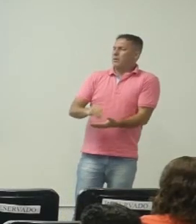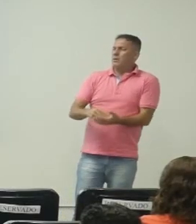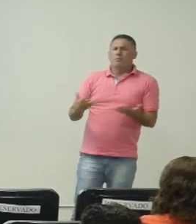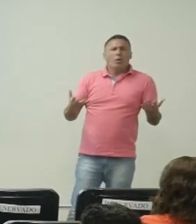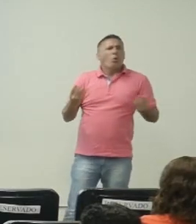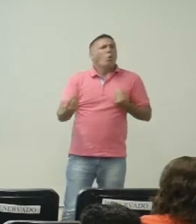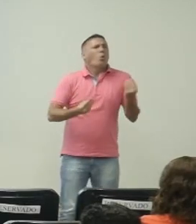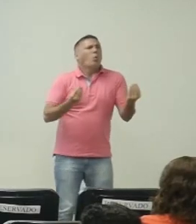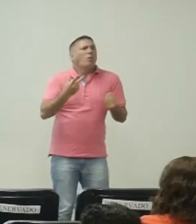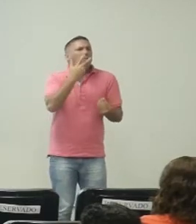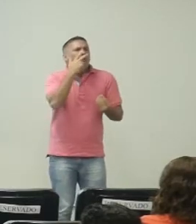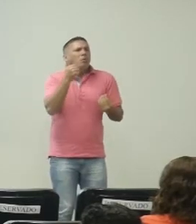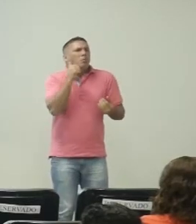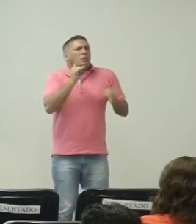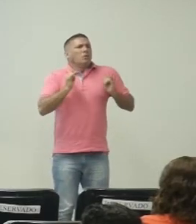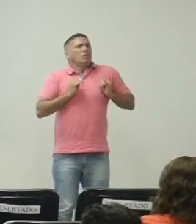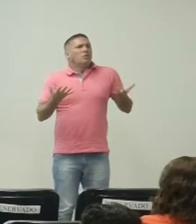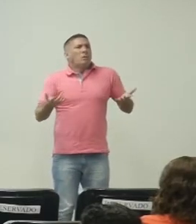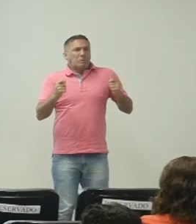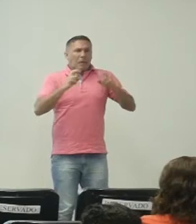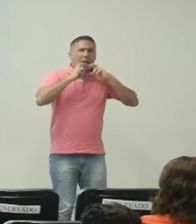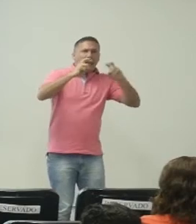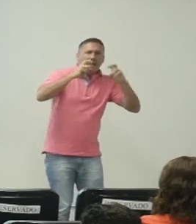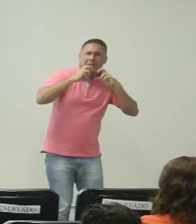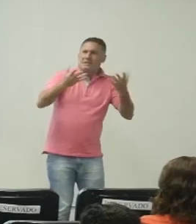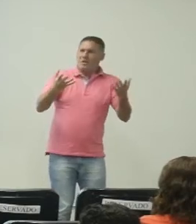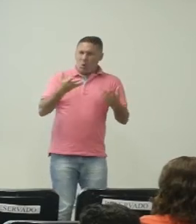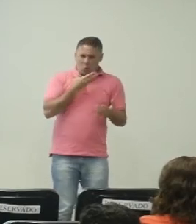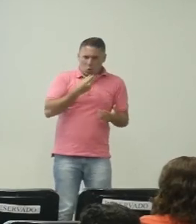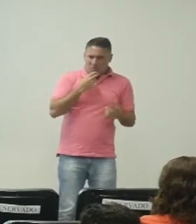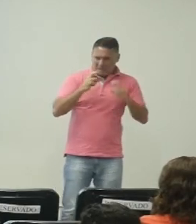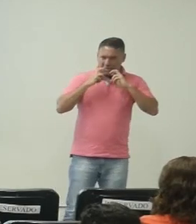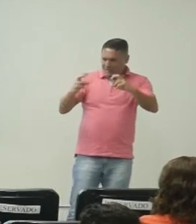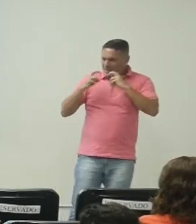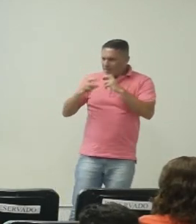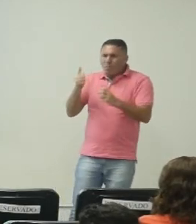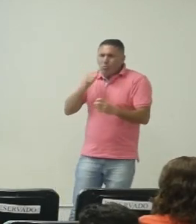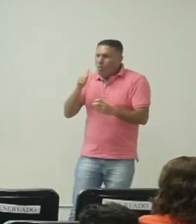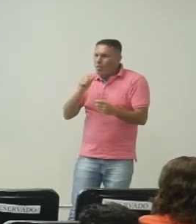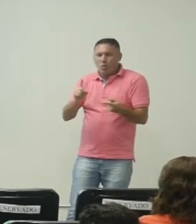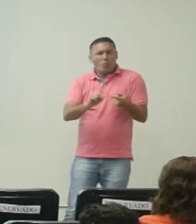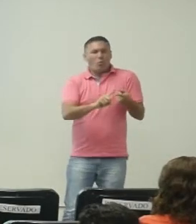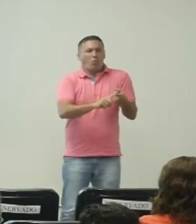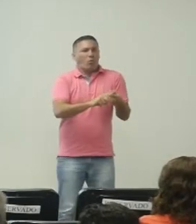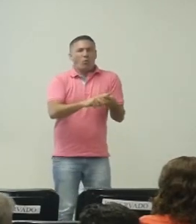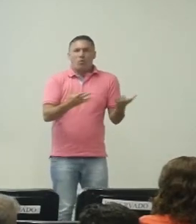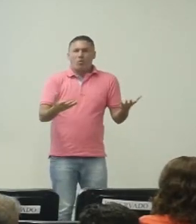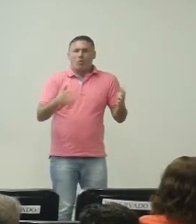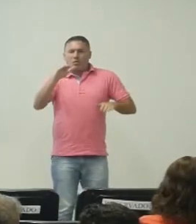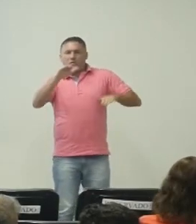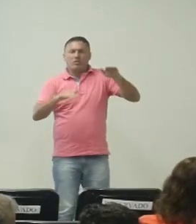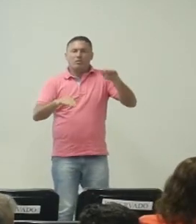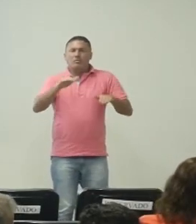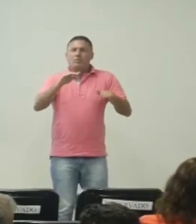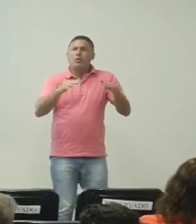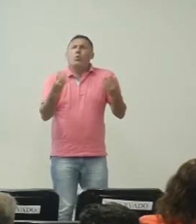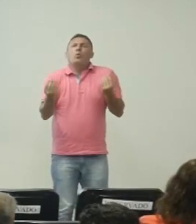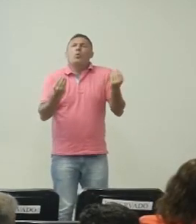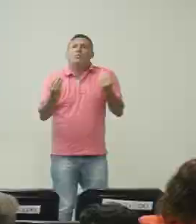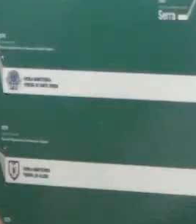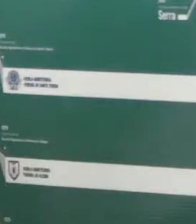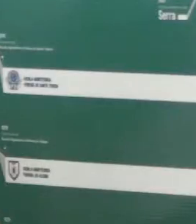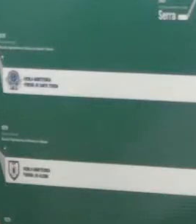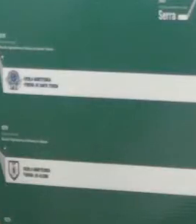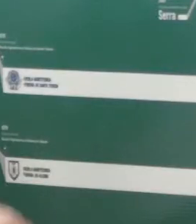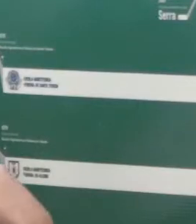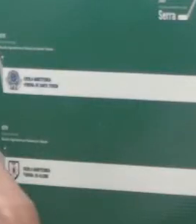desse círculo vicioso? Está gritando comigo, como se os homens nunca gritassem com a gente. Você está falando mais alto. Como é que a gente sai desse ciclo